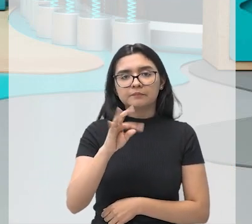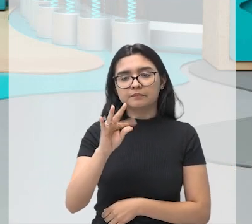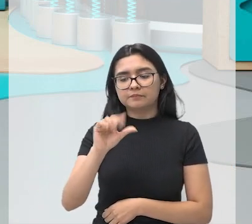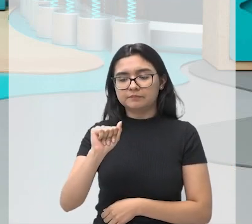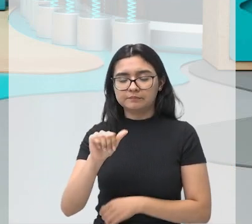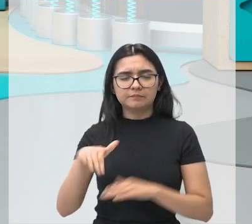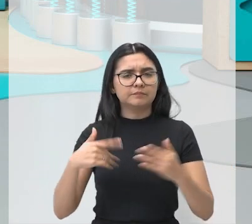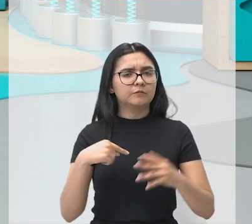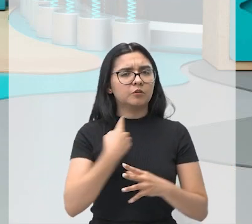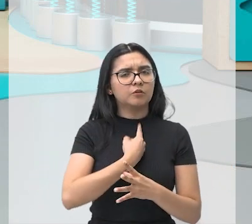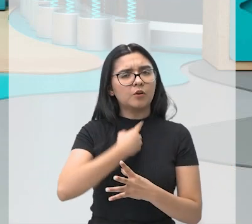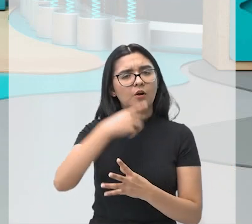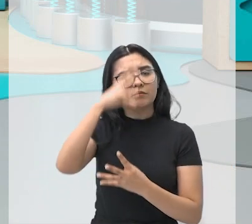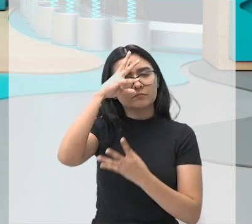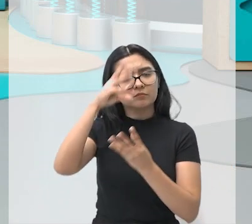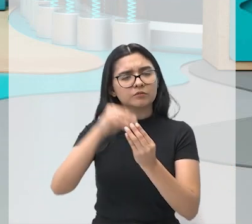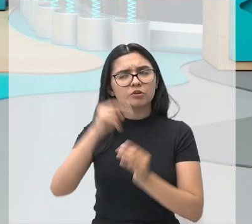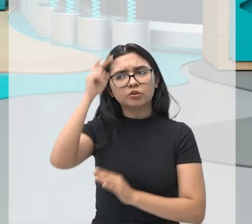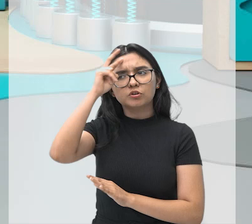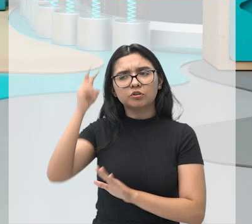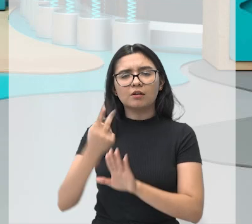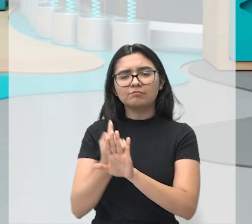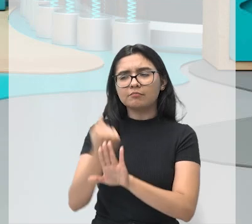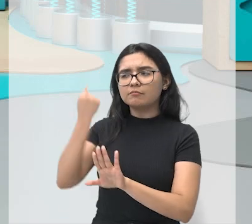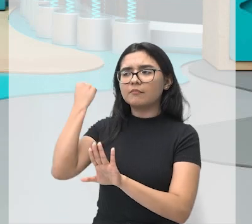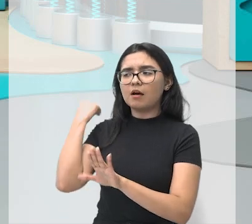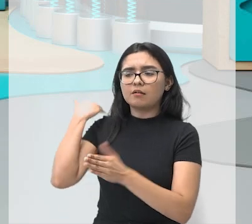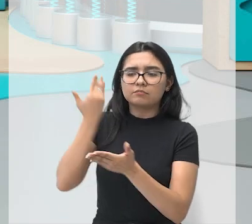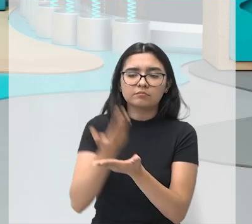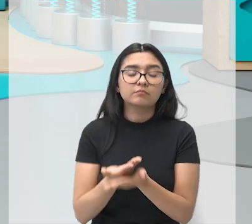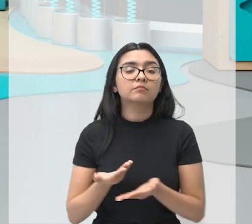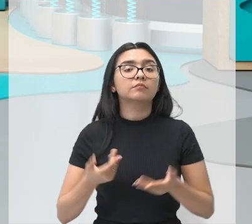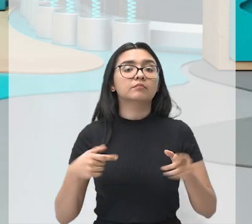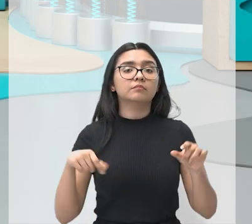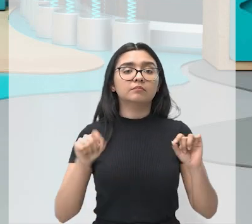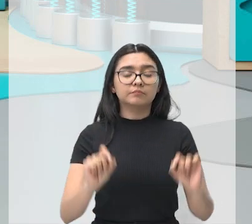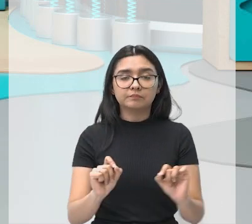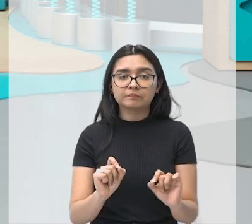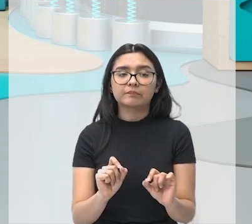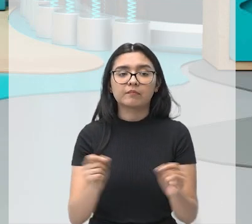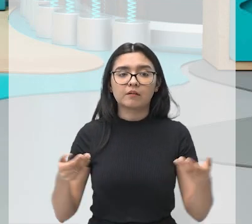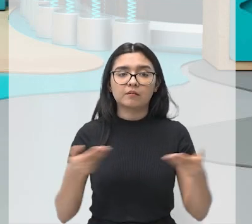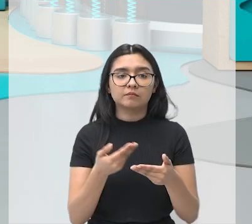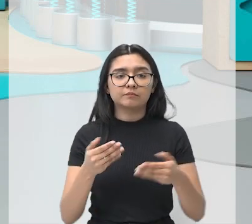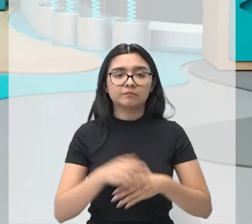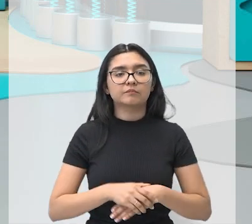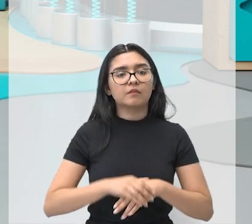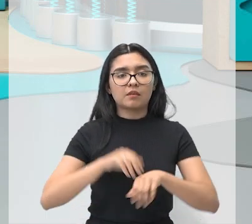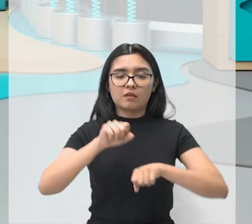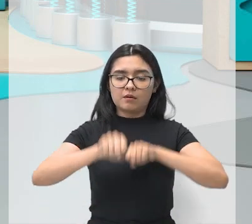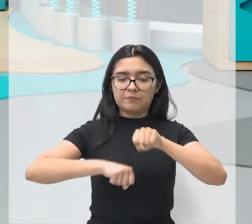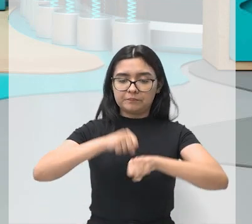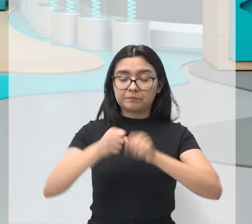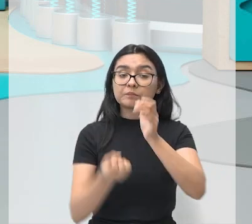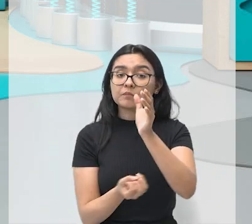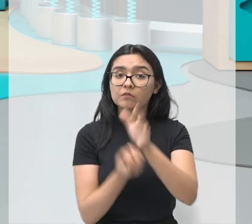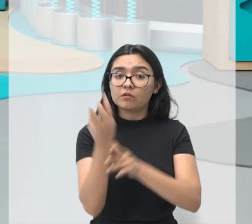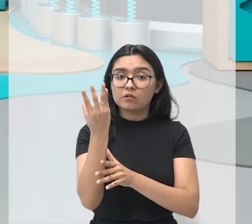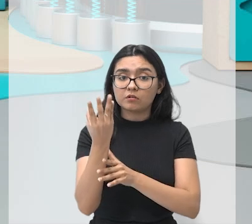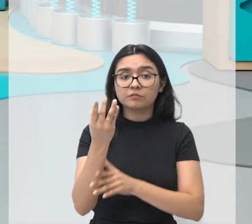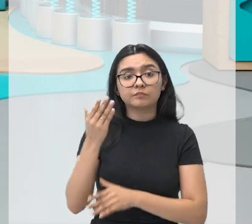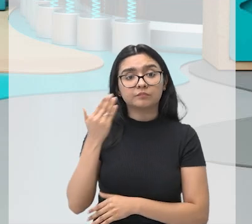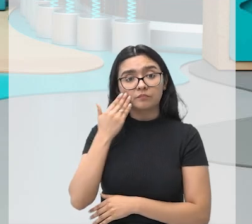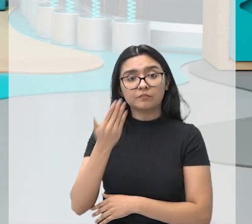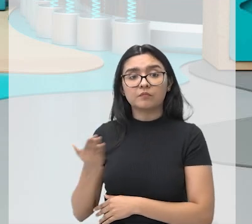gente conhecer um pouquinho da história dessa modalidade, a bicicleta ela foi inventada por